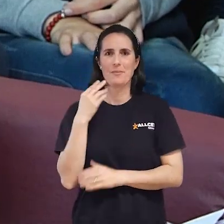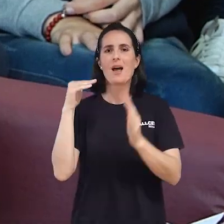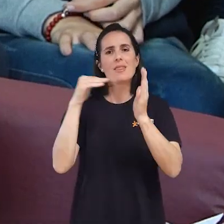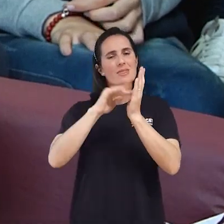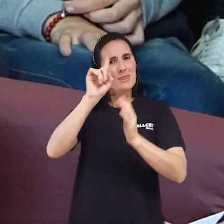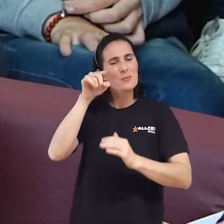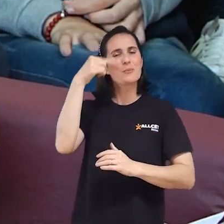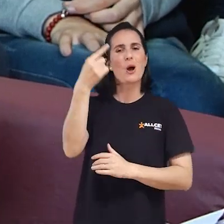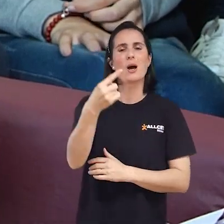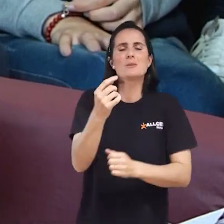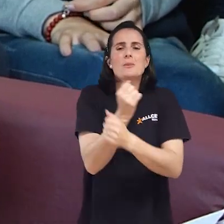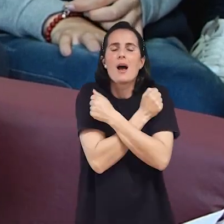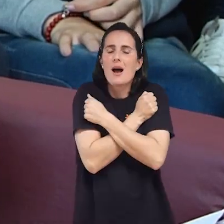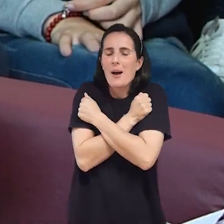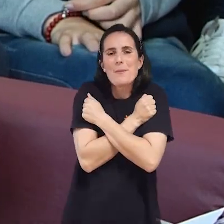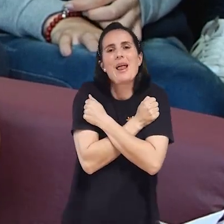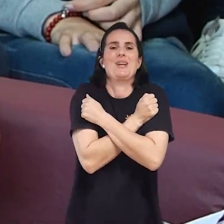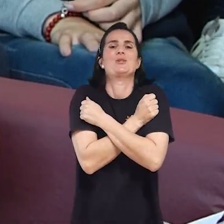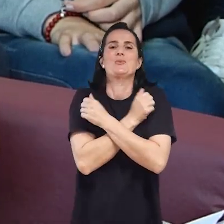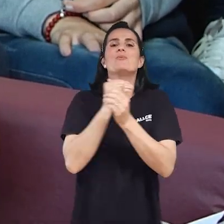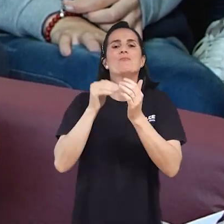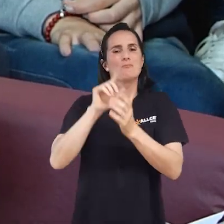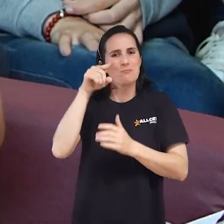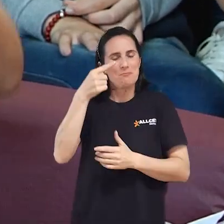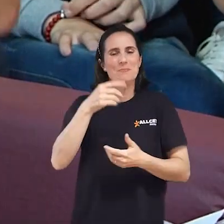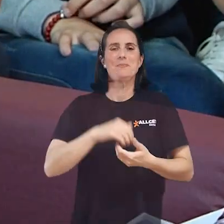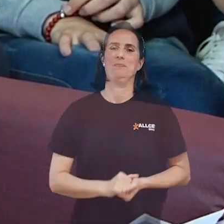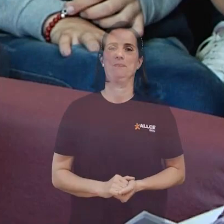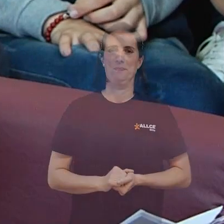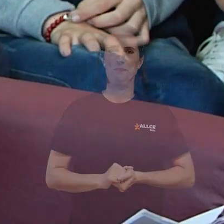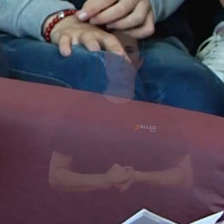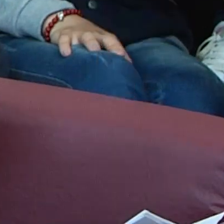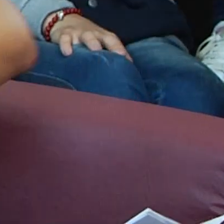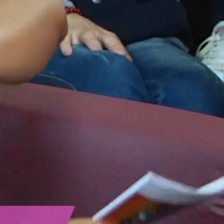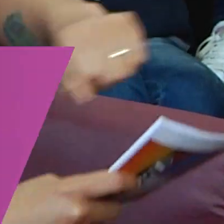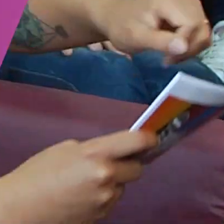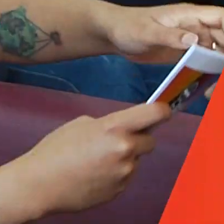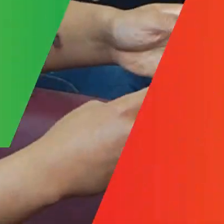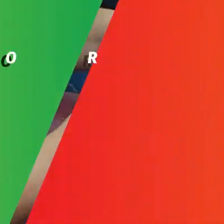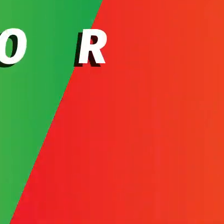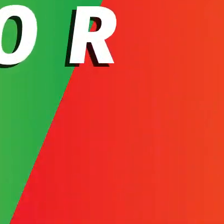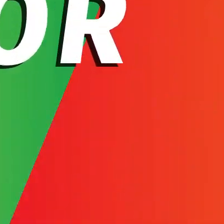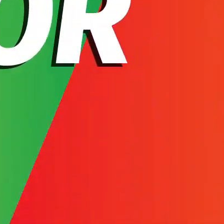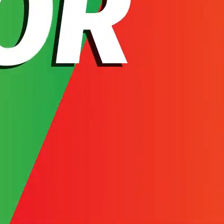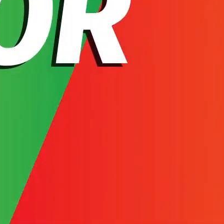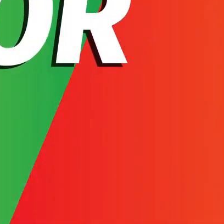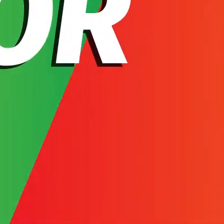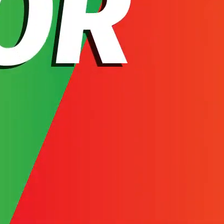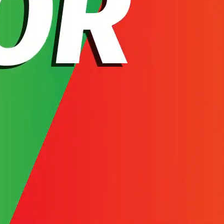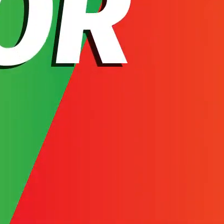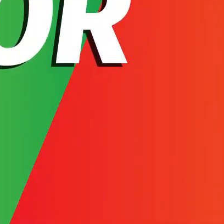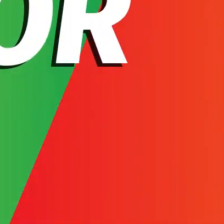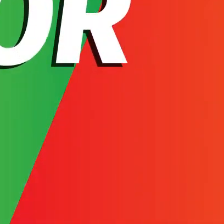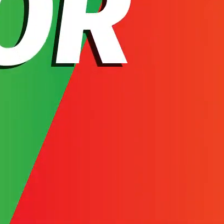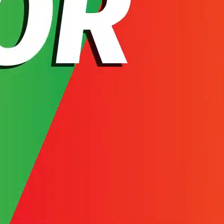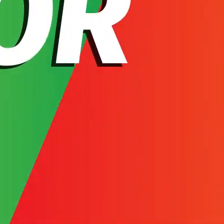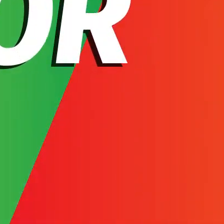nossos vereadores. Até a próxima, um grande abraço, até mais!